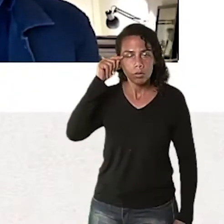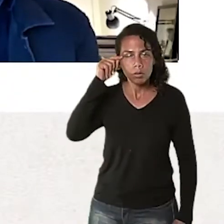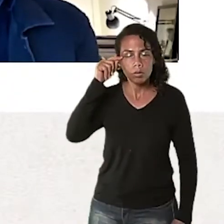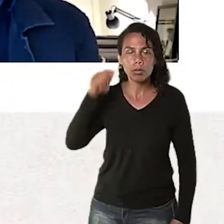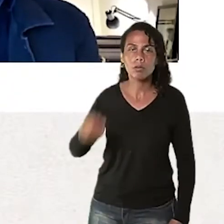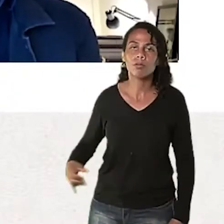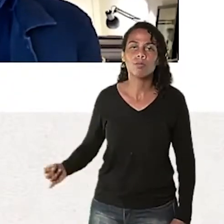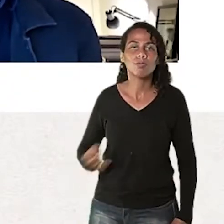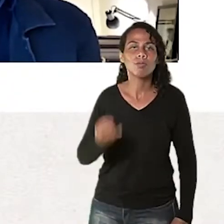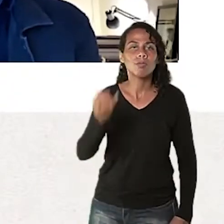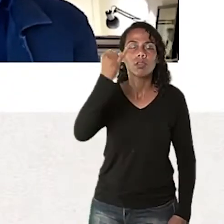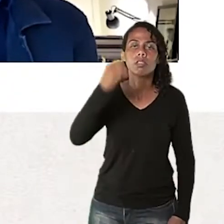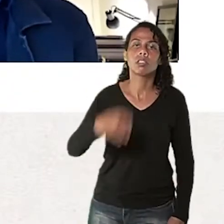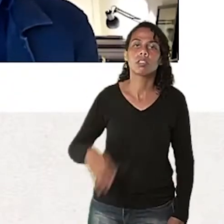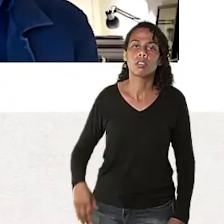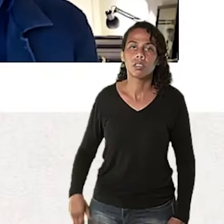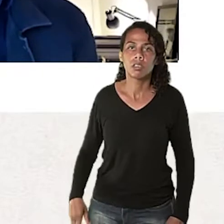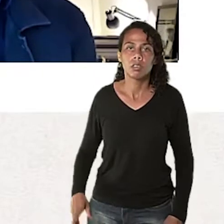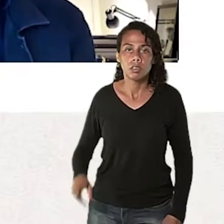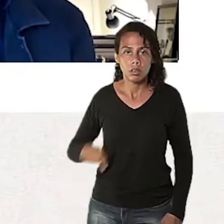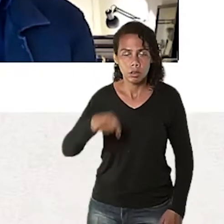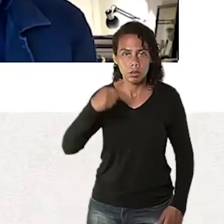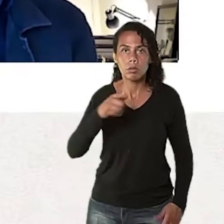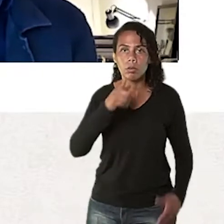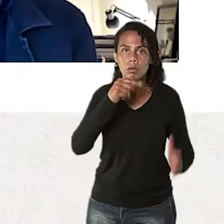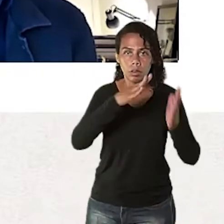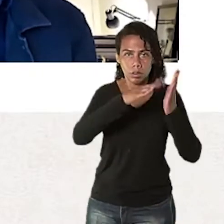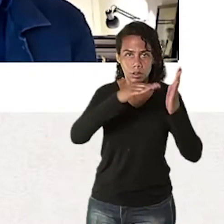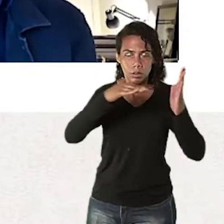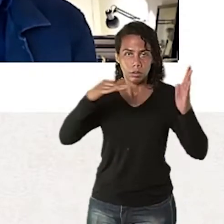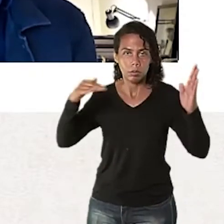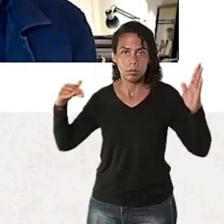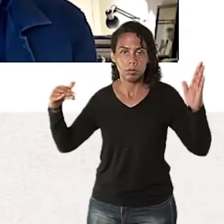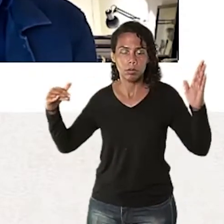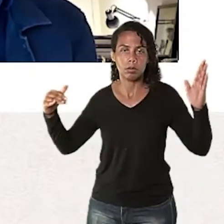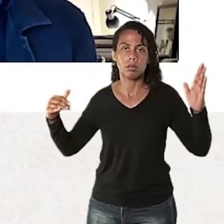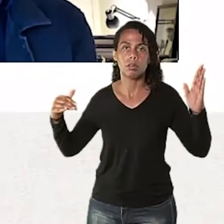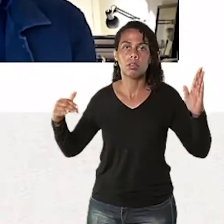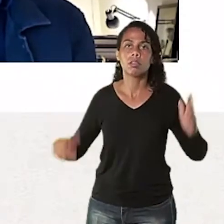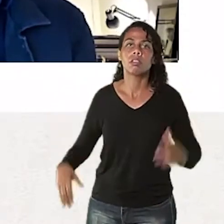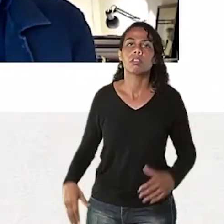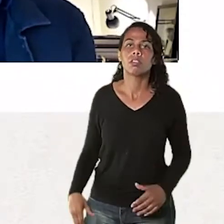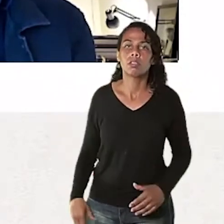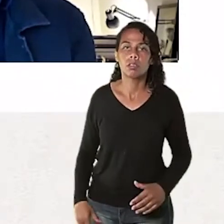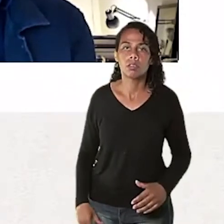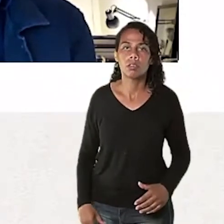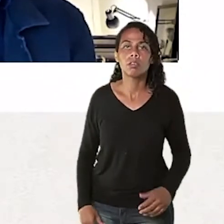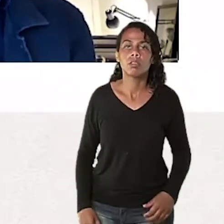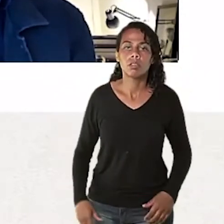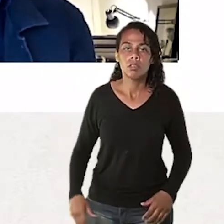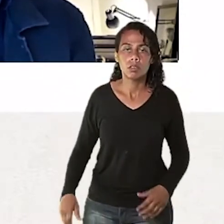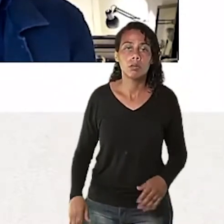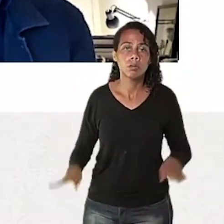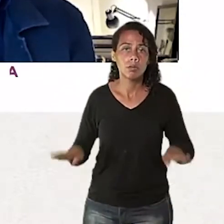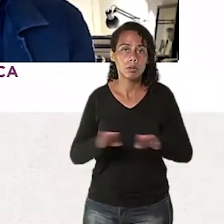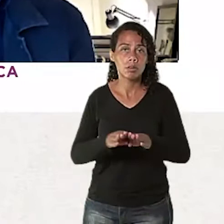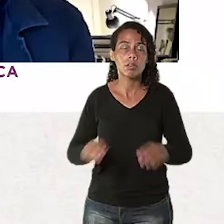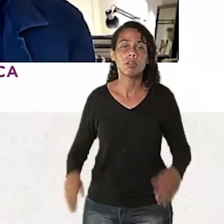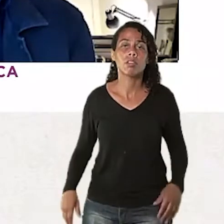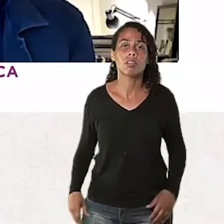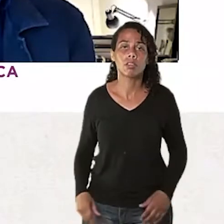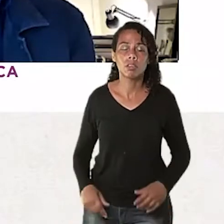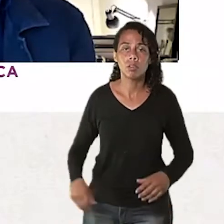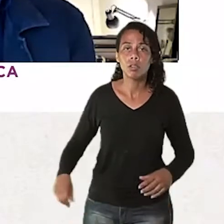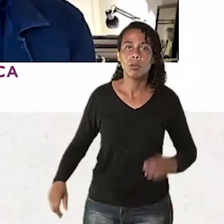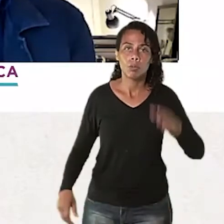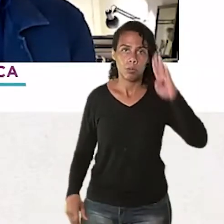uma boate na Cidade da Praia, em Cabo Verde, que é um lugar que eu me apaixonei, e que é uma boate que as pessoas dançavam música lenta, que eu acho que é